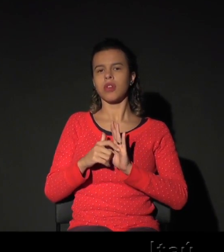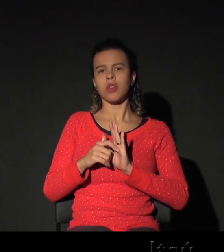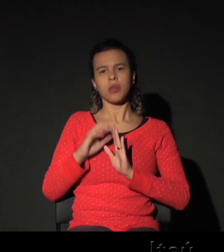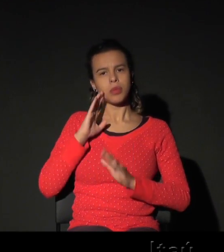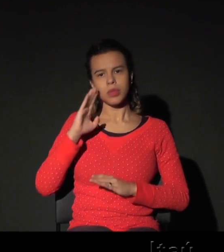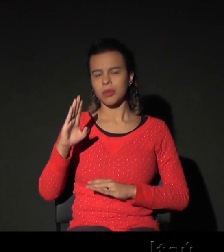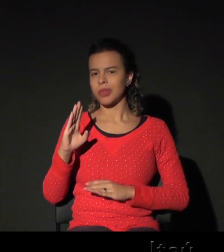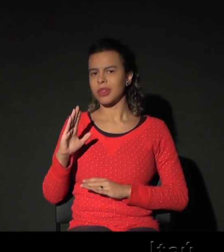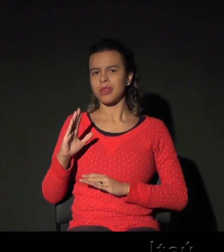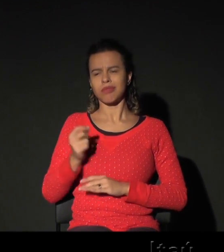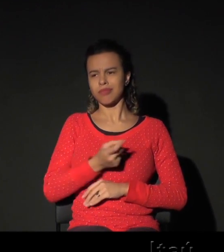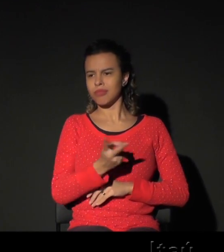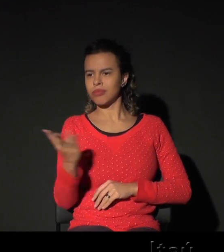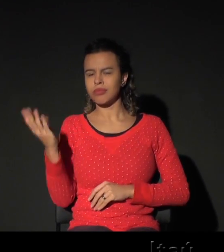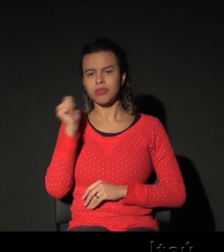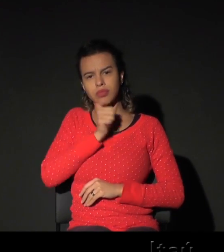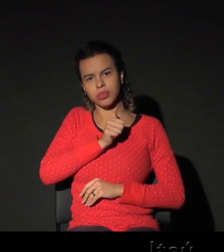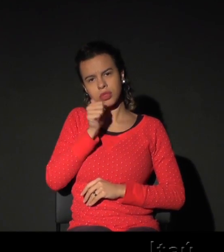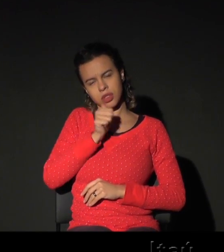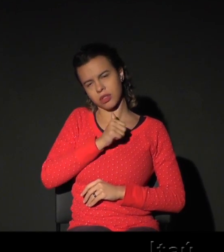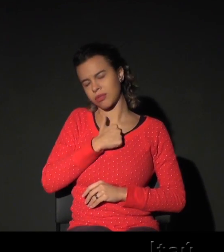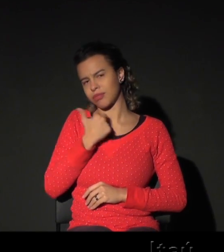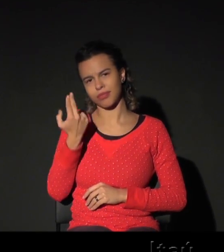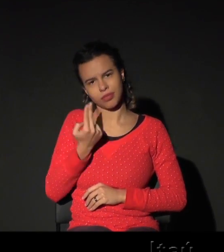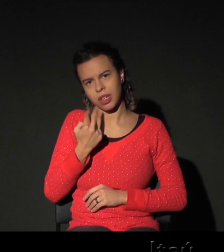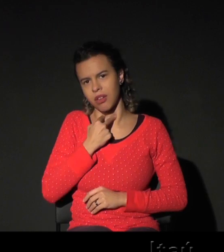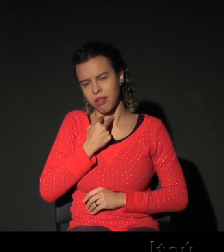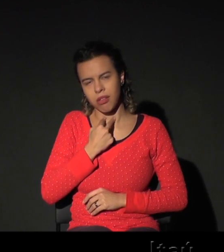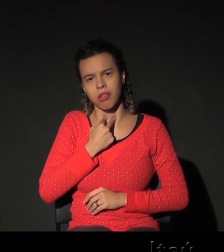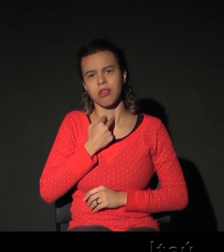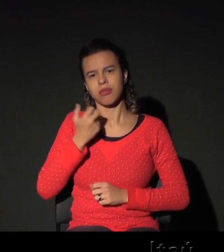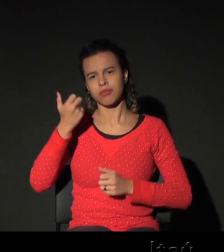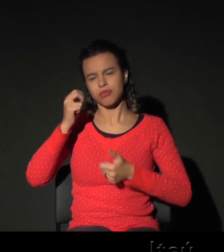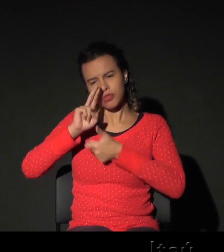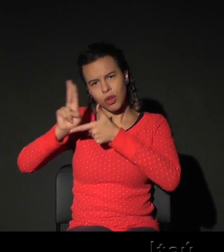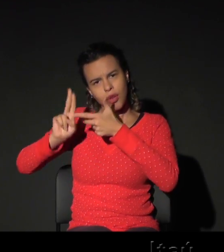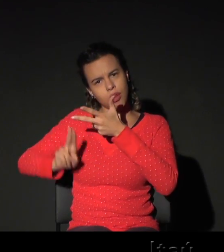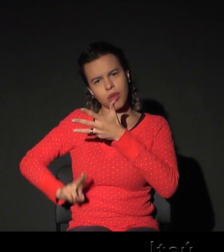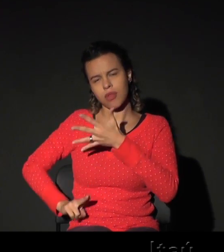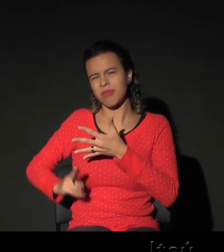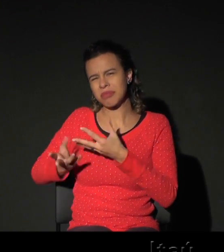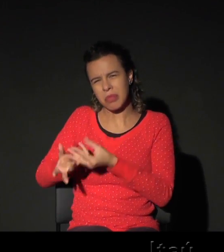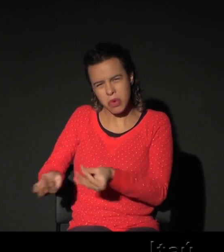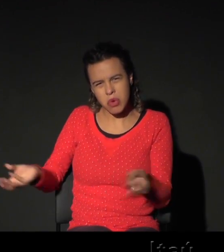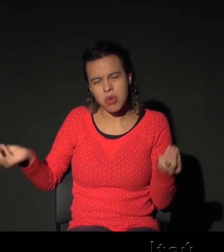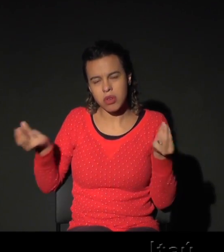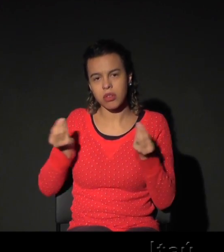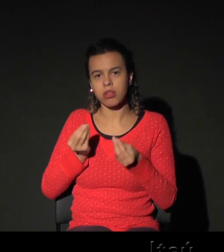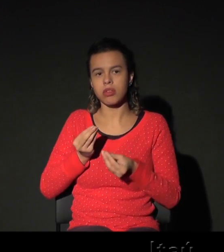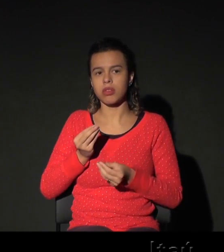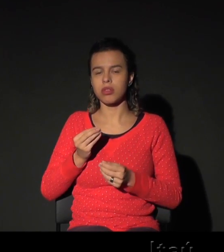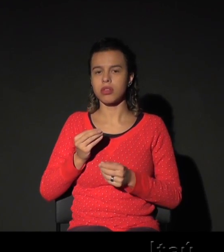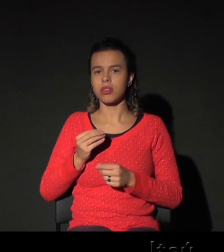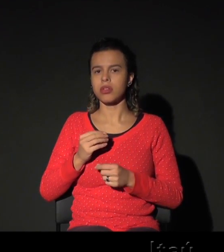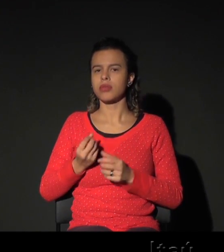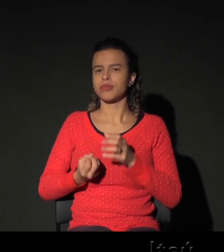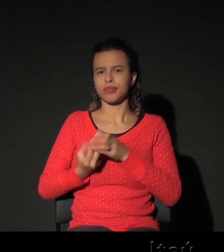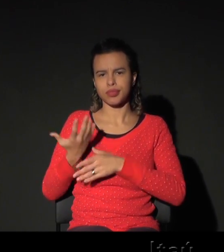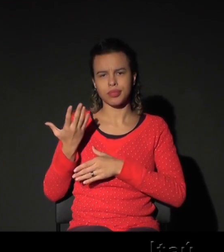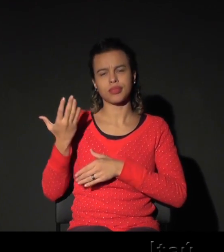de dezenas de mulheres que eu não vou poder citar o nome porque são muitas mas surgiram